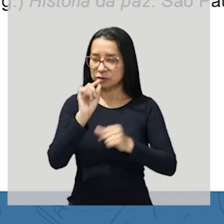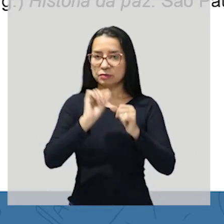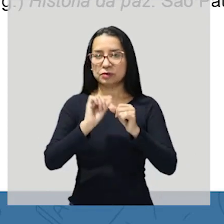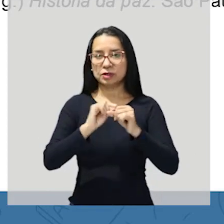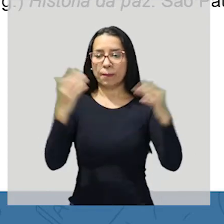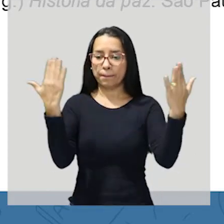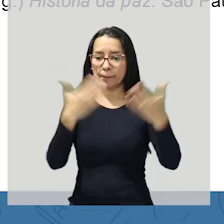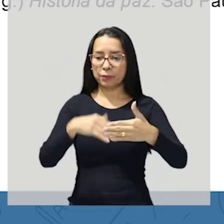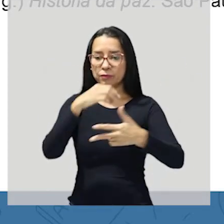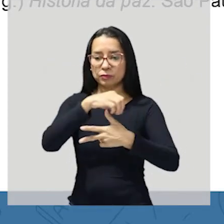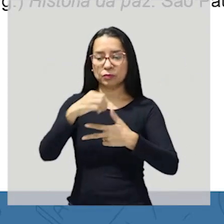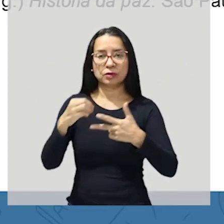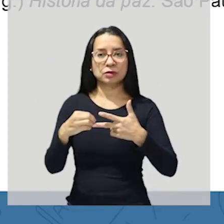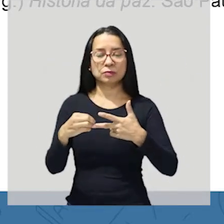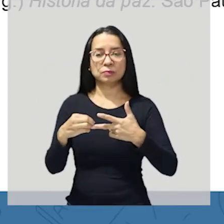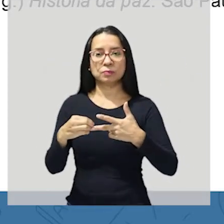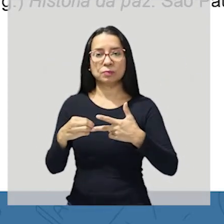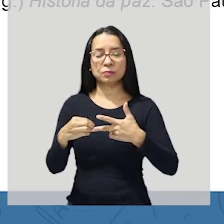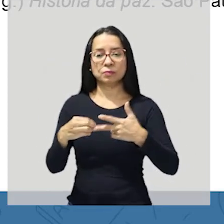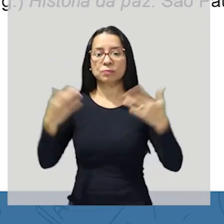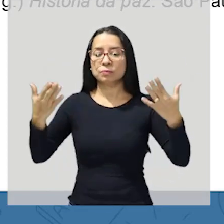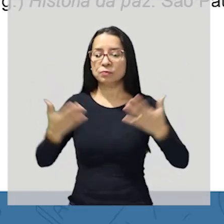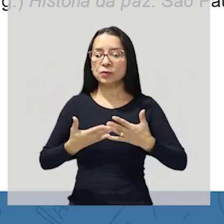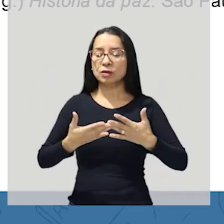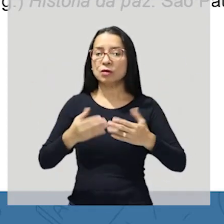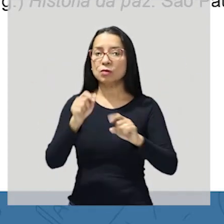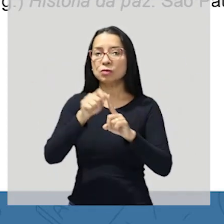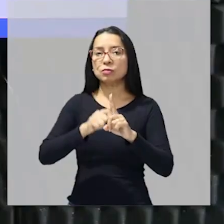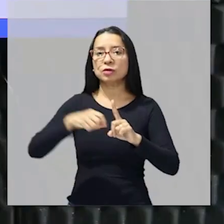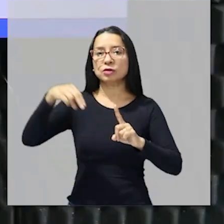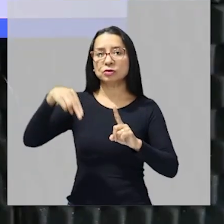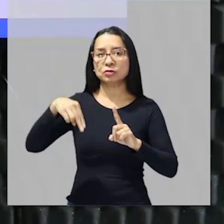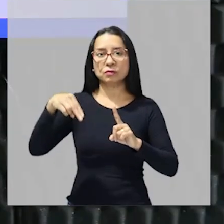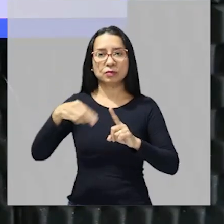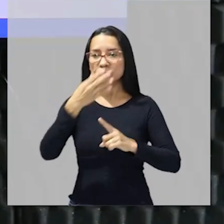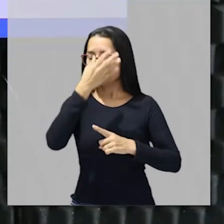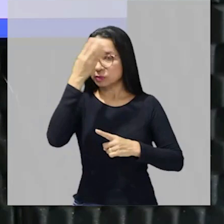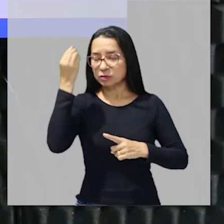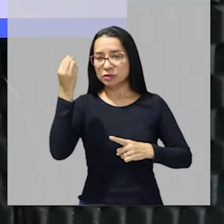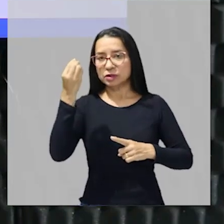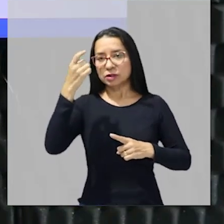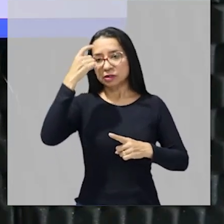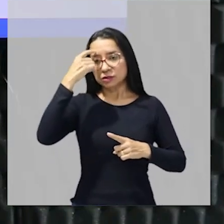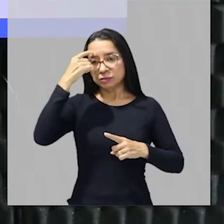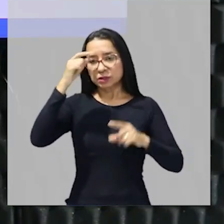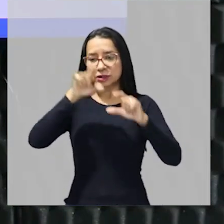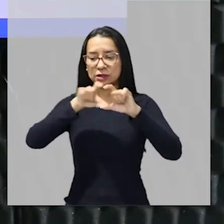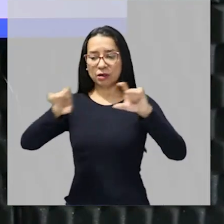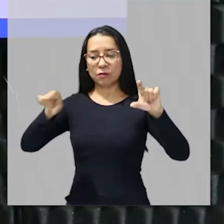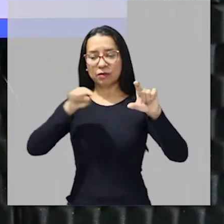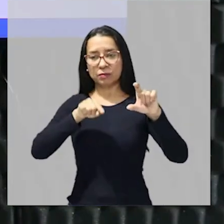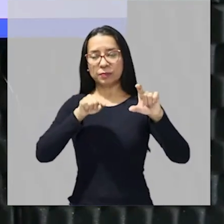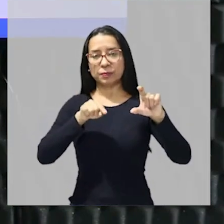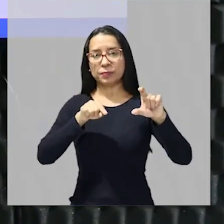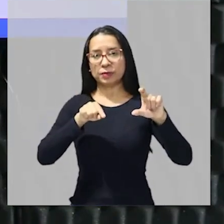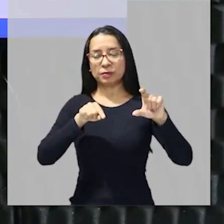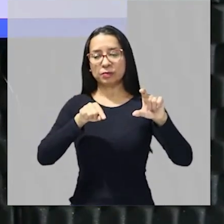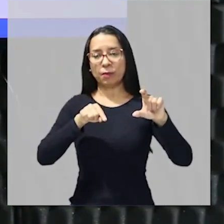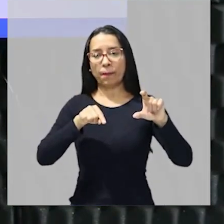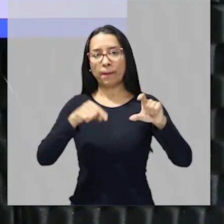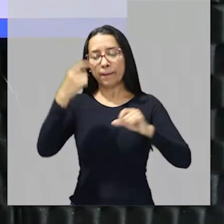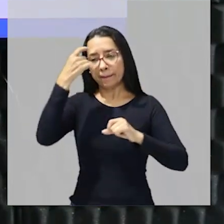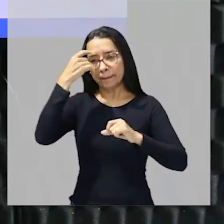do Enem, né, agora em novembro, não esqueça de pensar o fragmento primeiro.